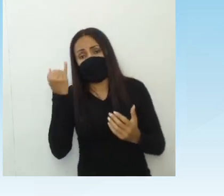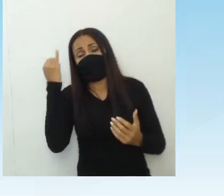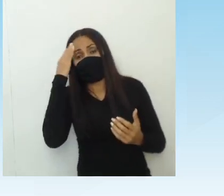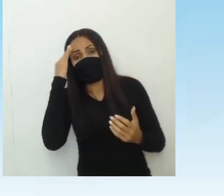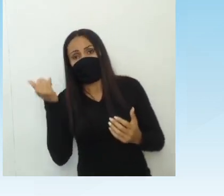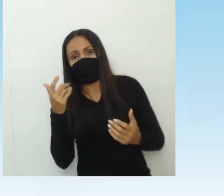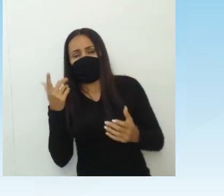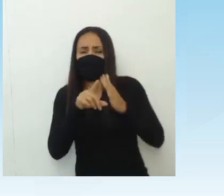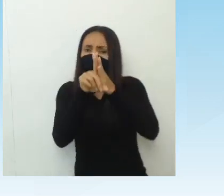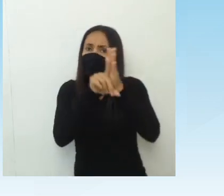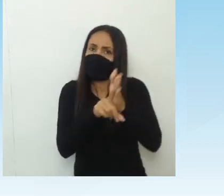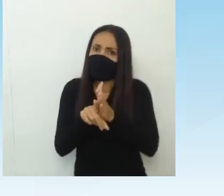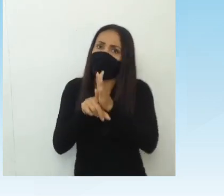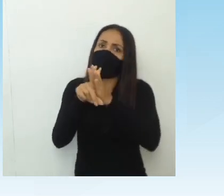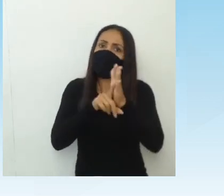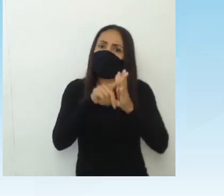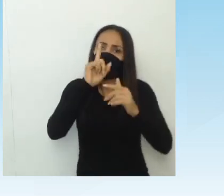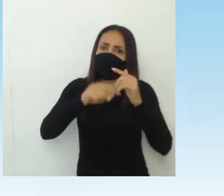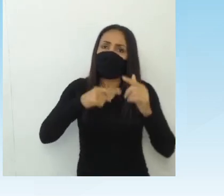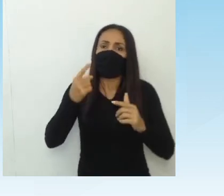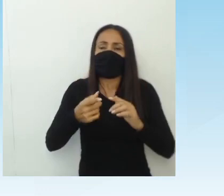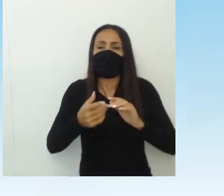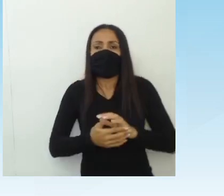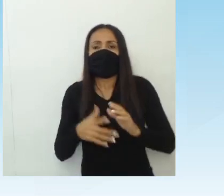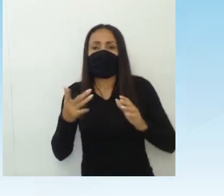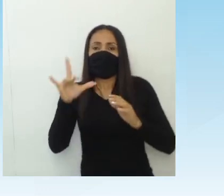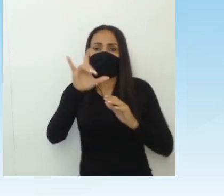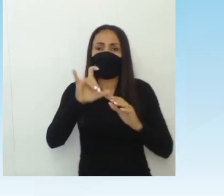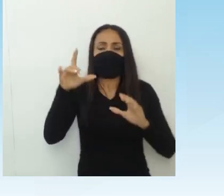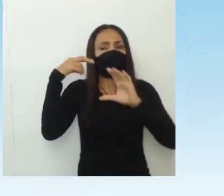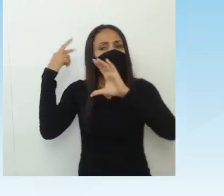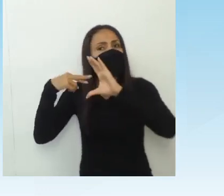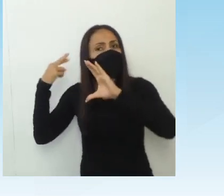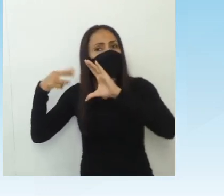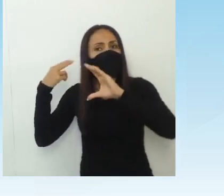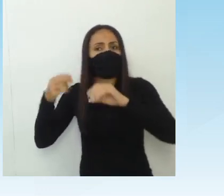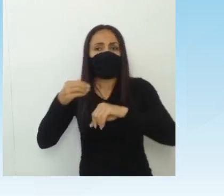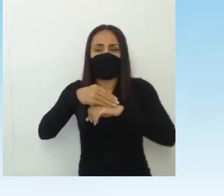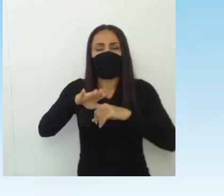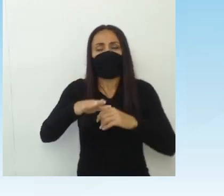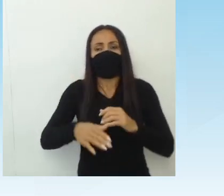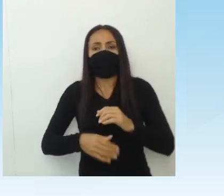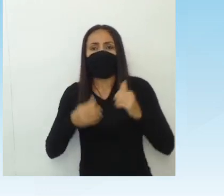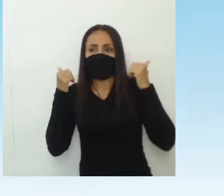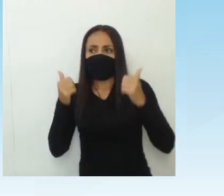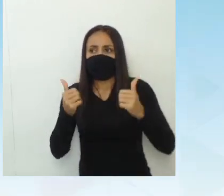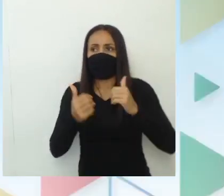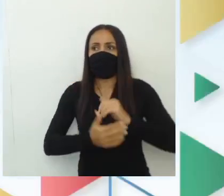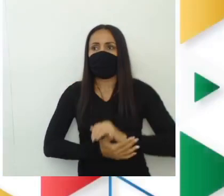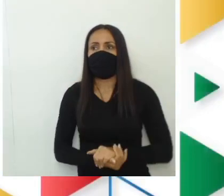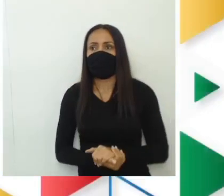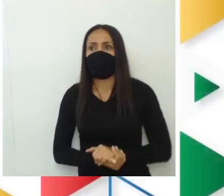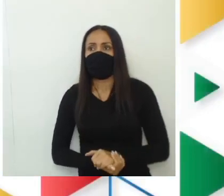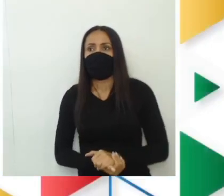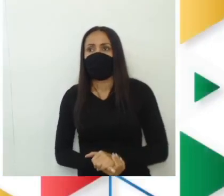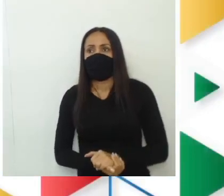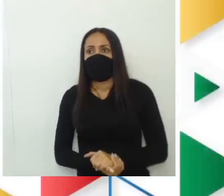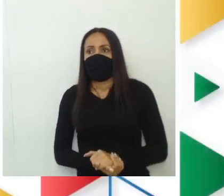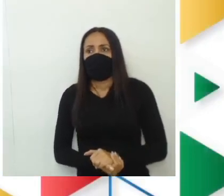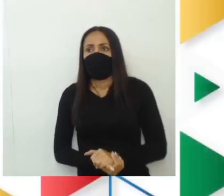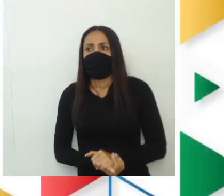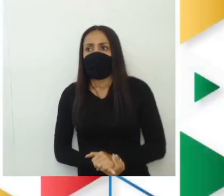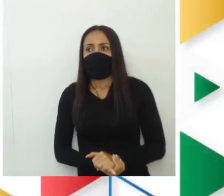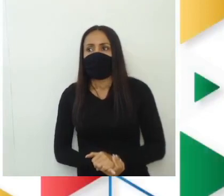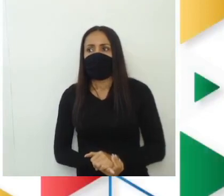depois, posta lá se foi legal ou não no Instagram, Robertão na transmissão, tudo junto, tá bom? Então vamos lá, sétima questão.